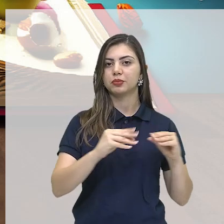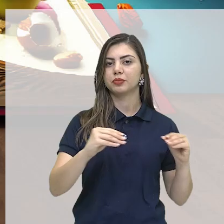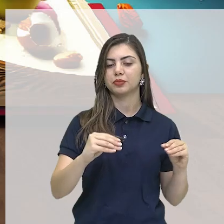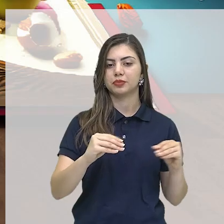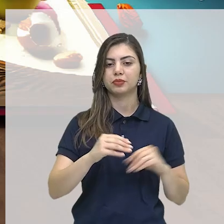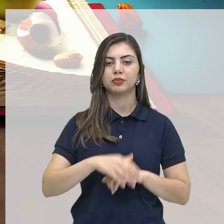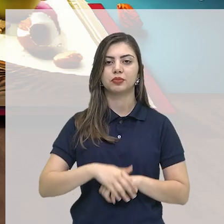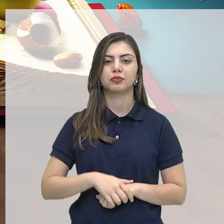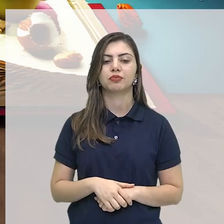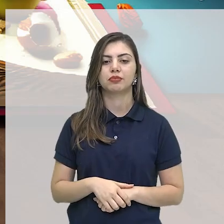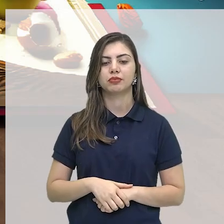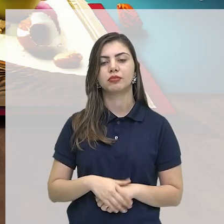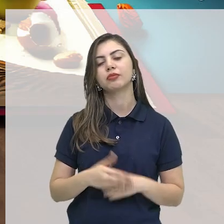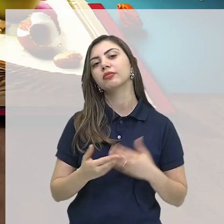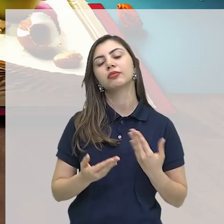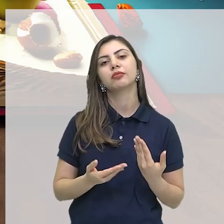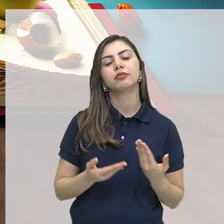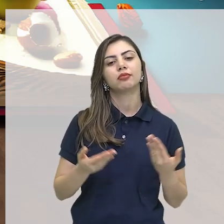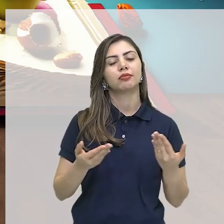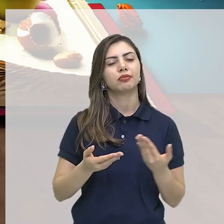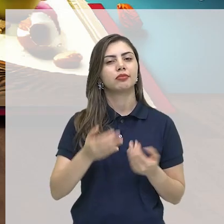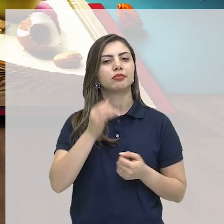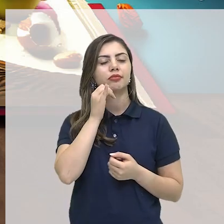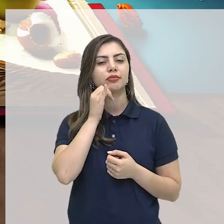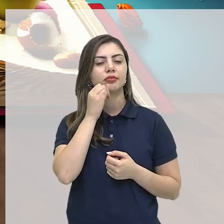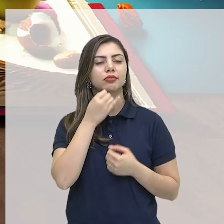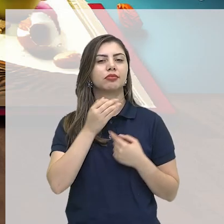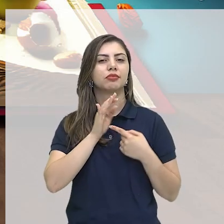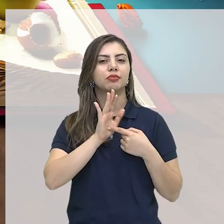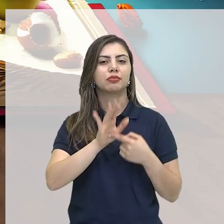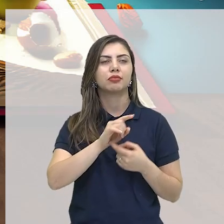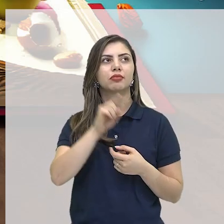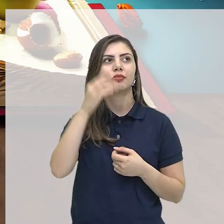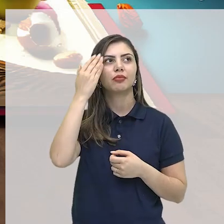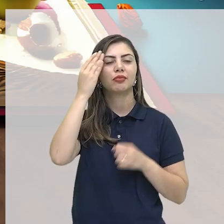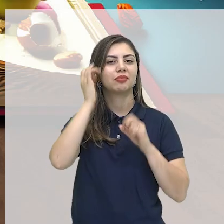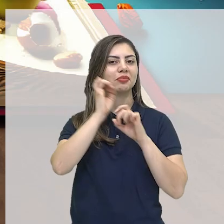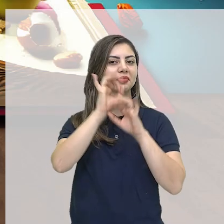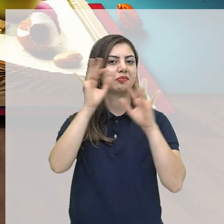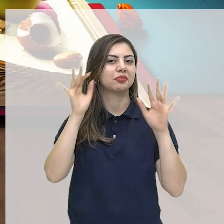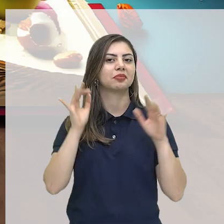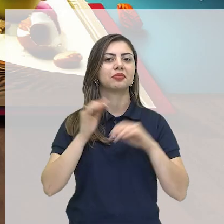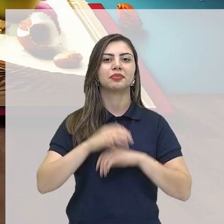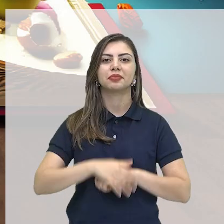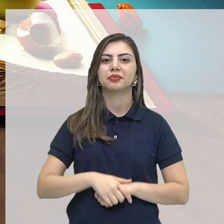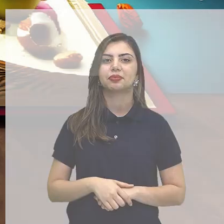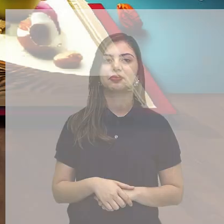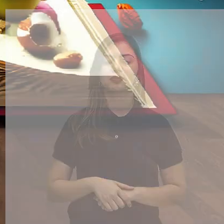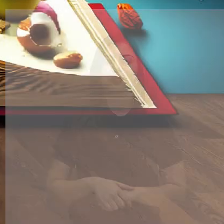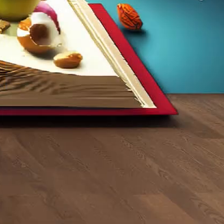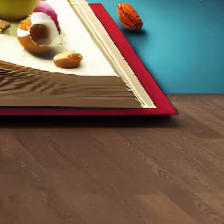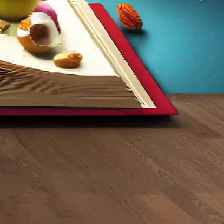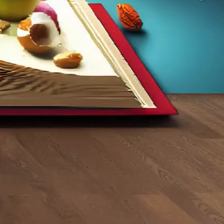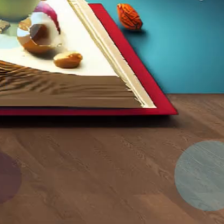né? Coisas que consumimos, né? Coisas que fazem parte do nosso dia a dia. Vamos